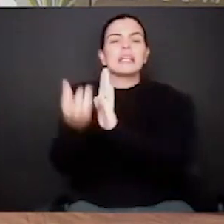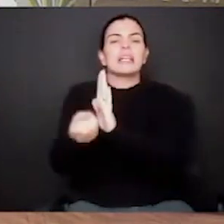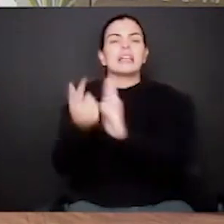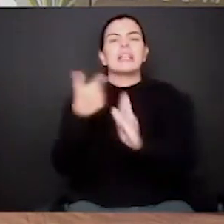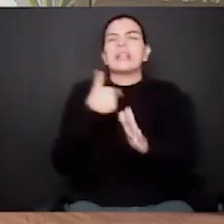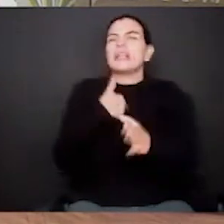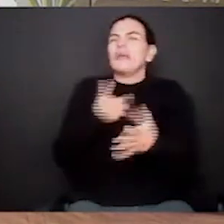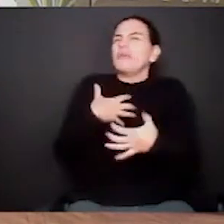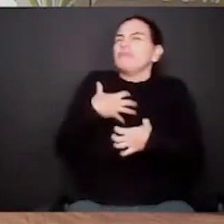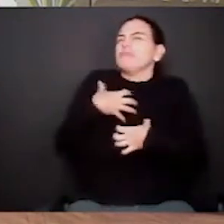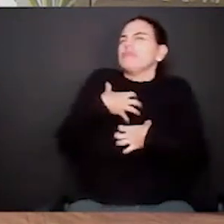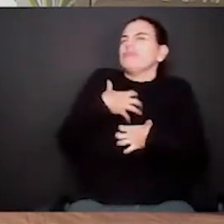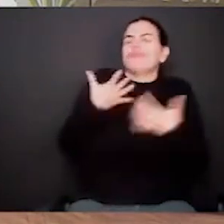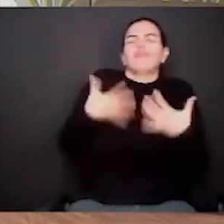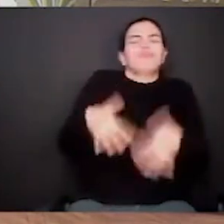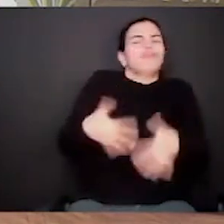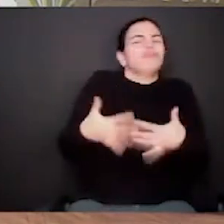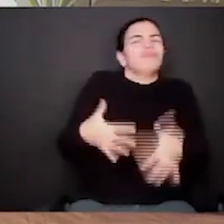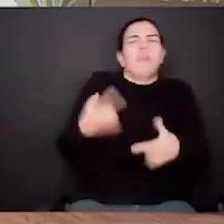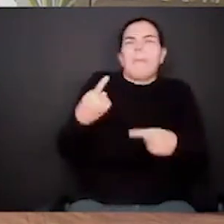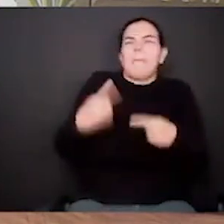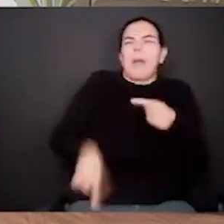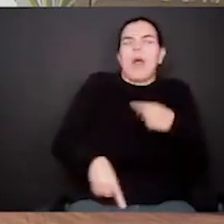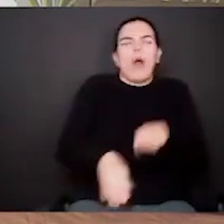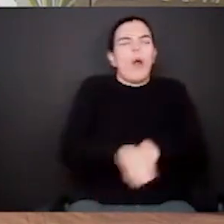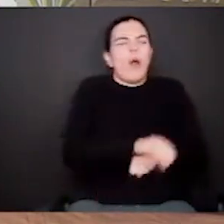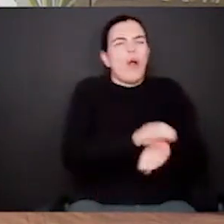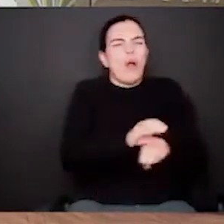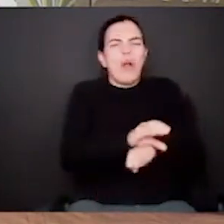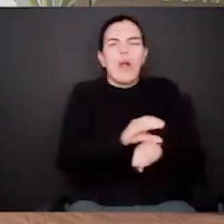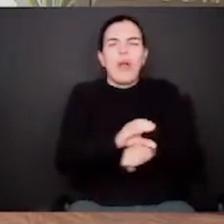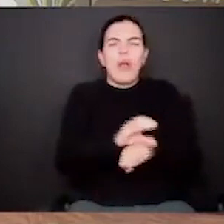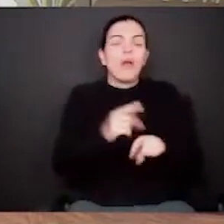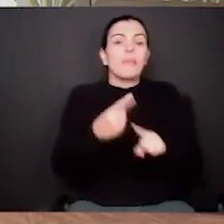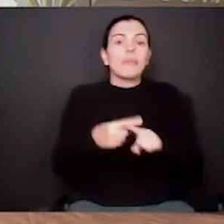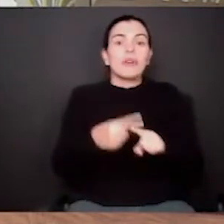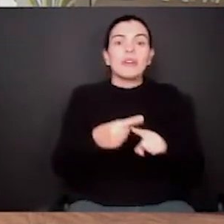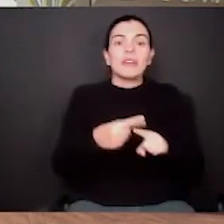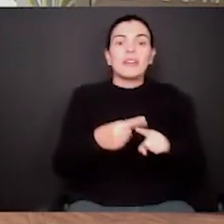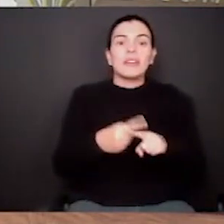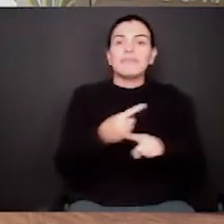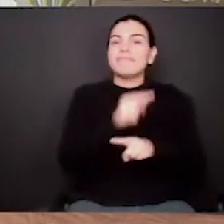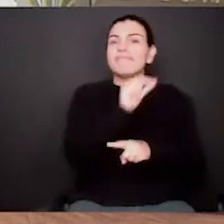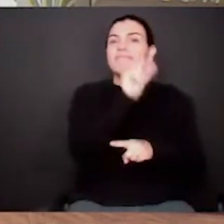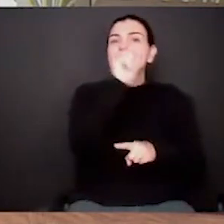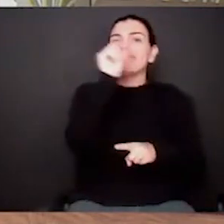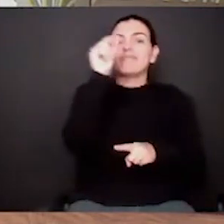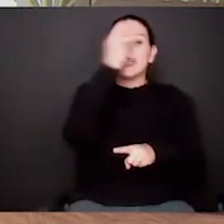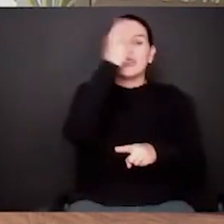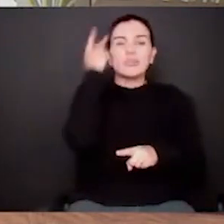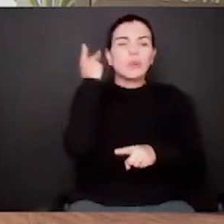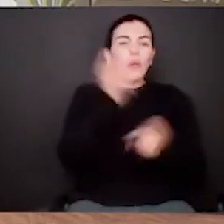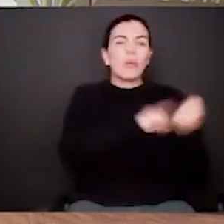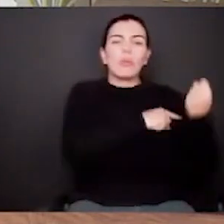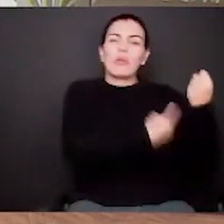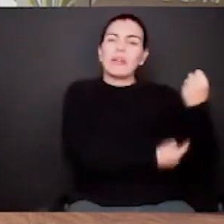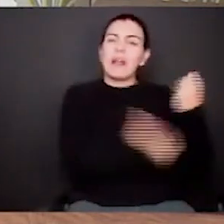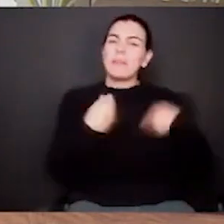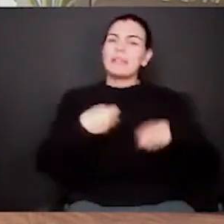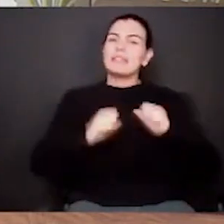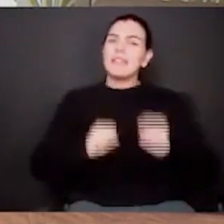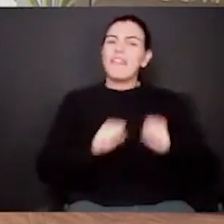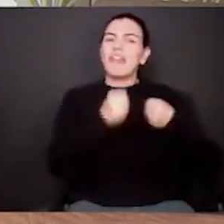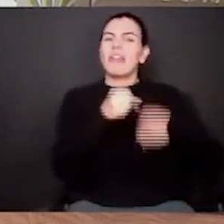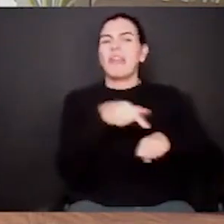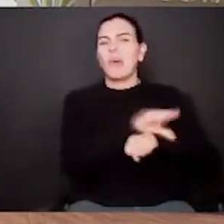restringir exatamente os poderes daqueles que são os guardiões da Constituição. Eu digo com muita tranquilidade e